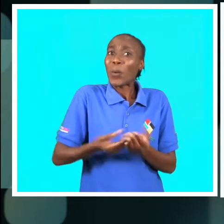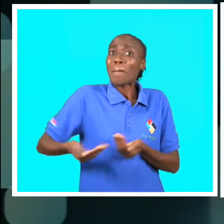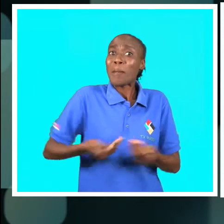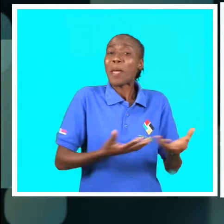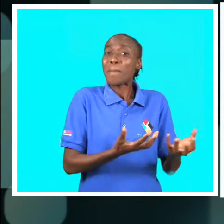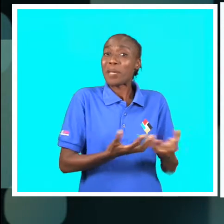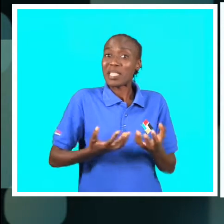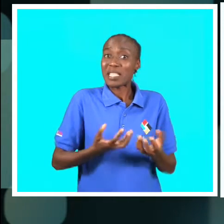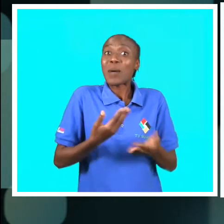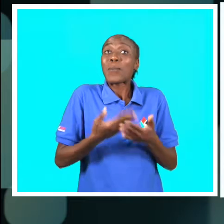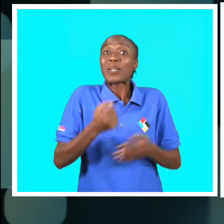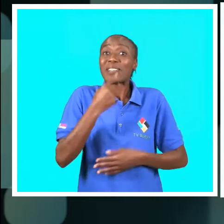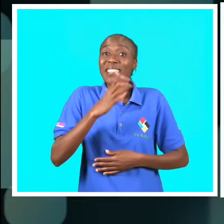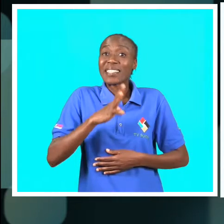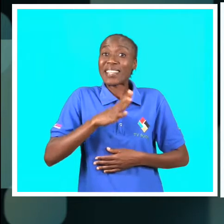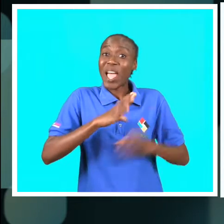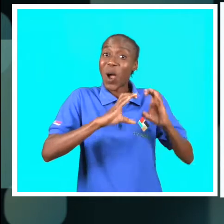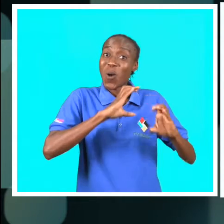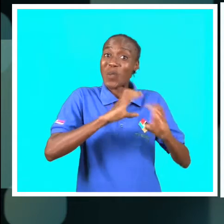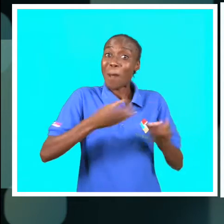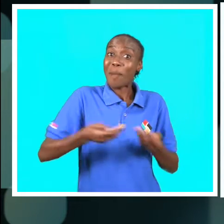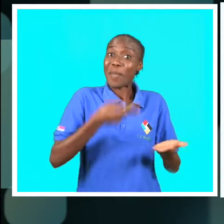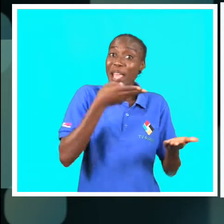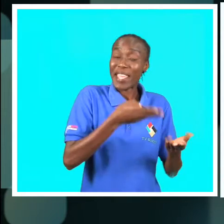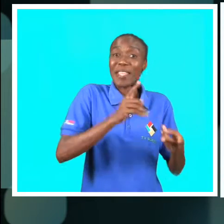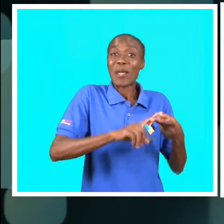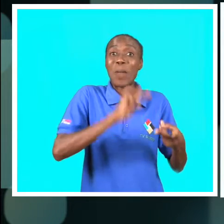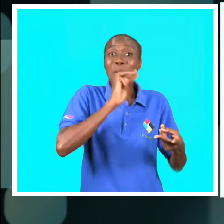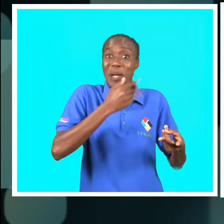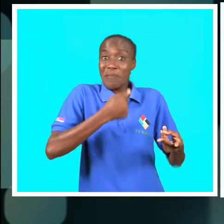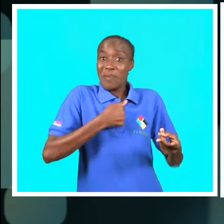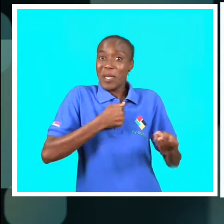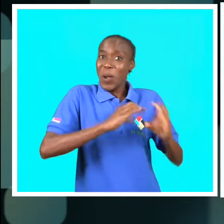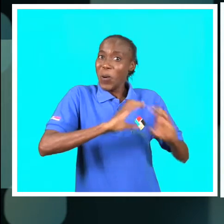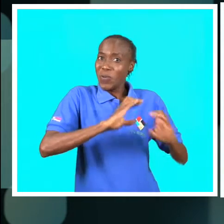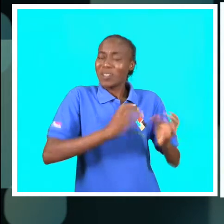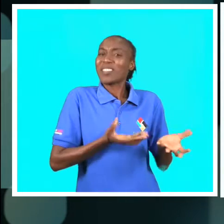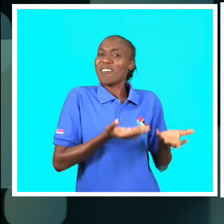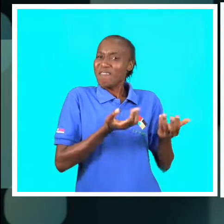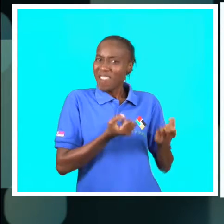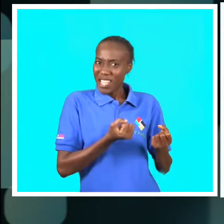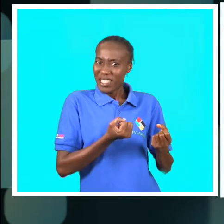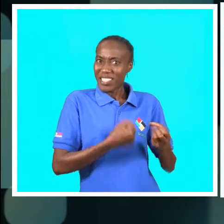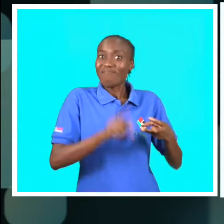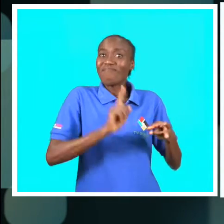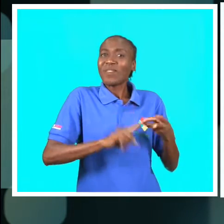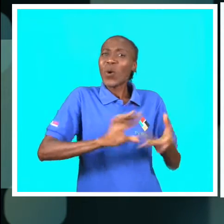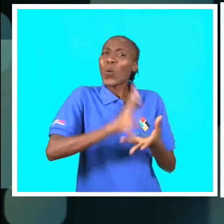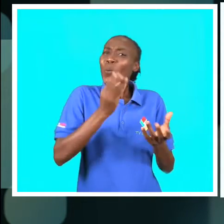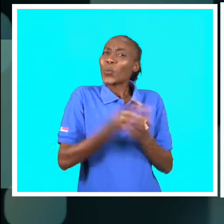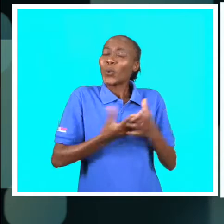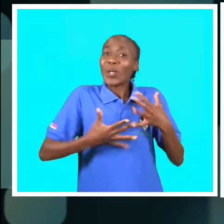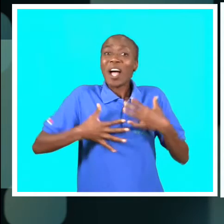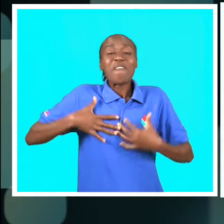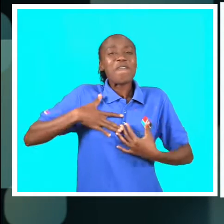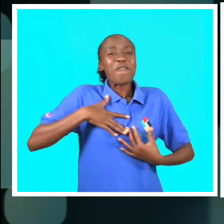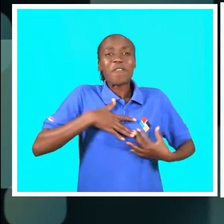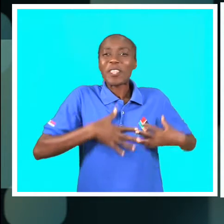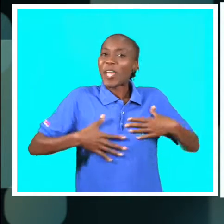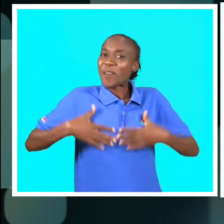tem tudo o que a criança precisa, além de ser um laço de comunicação, um conhecimento entre a mãe e a criança.